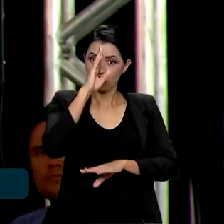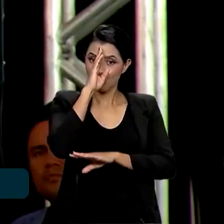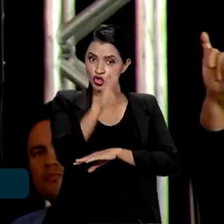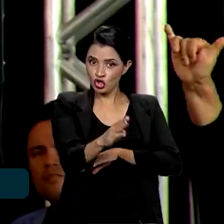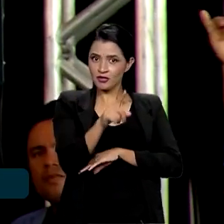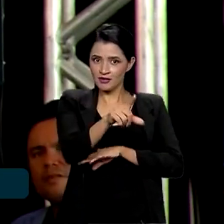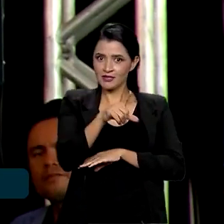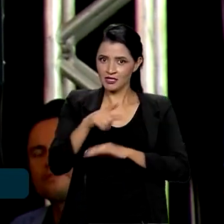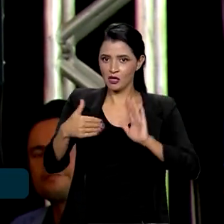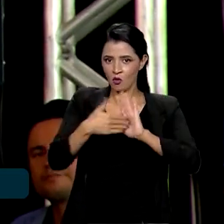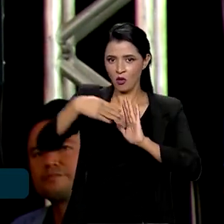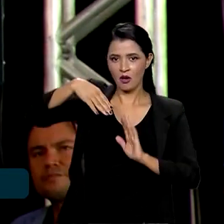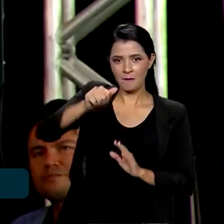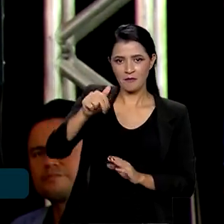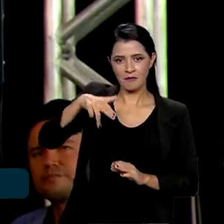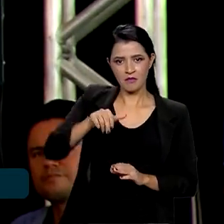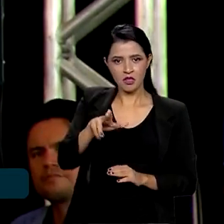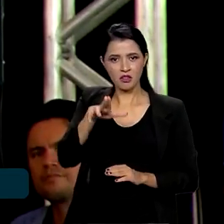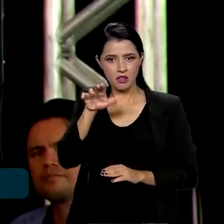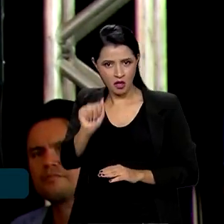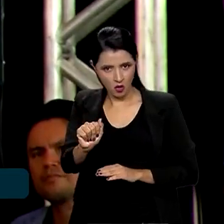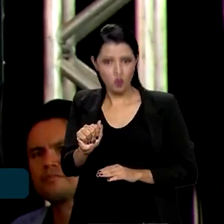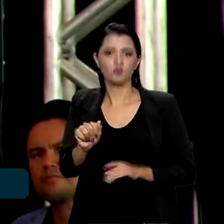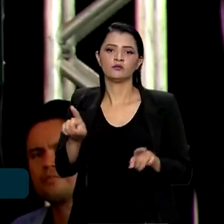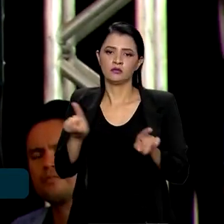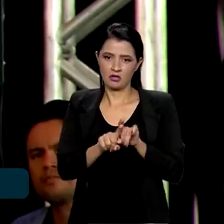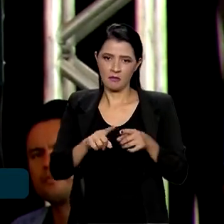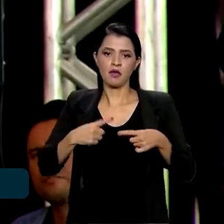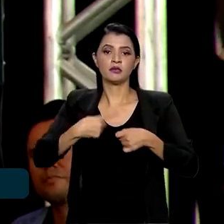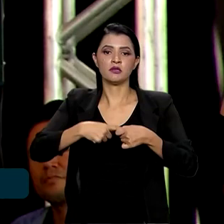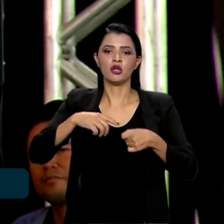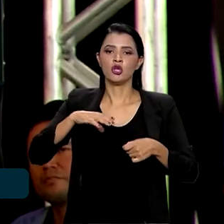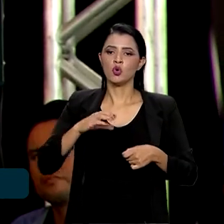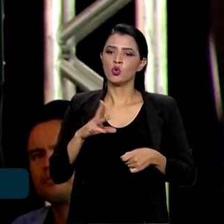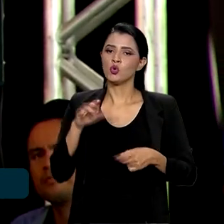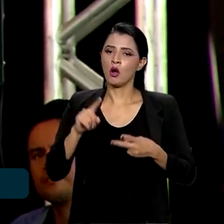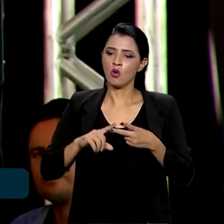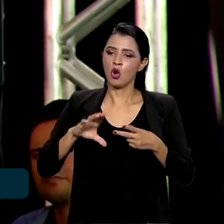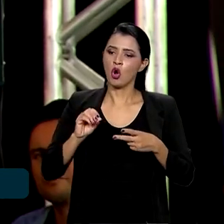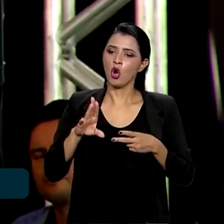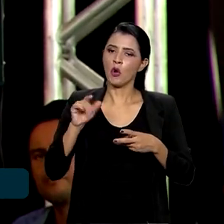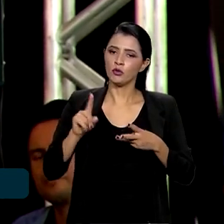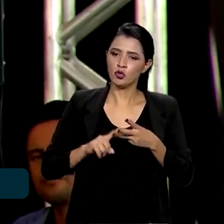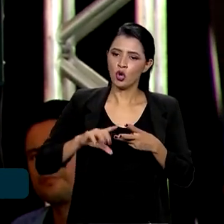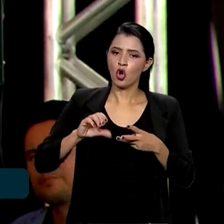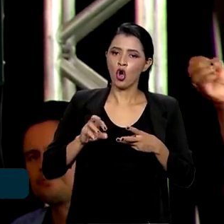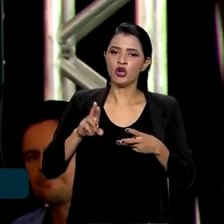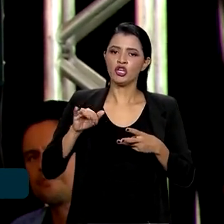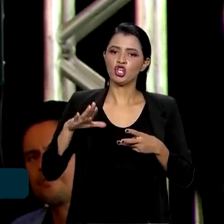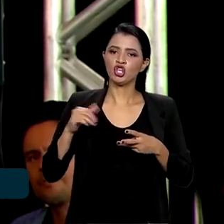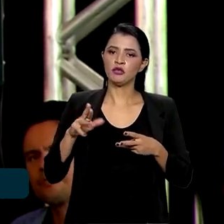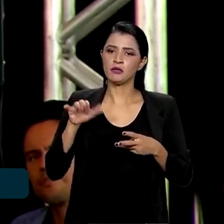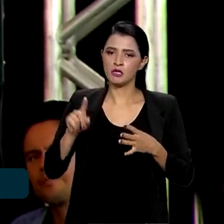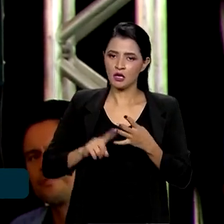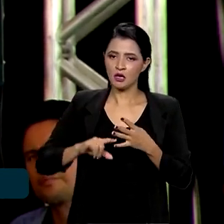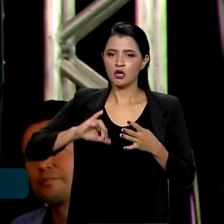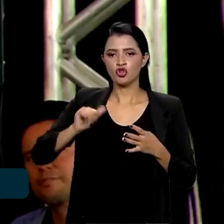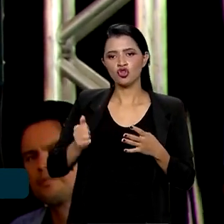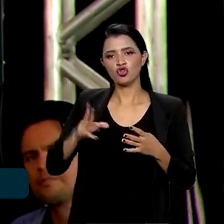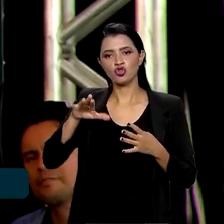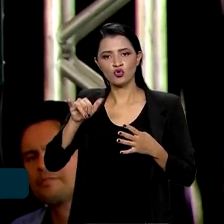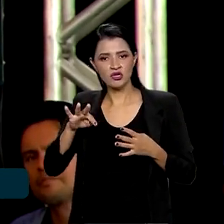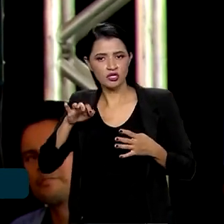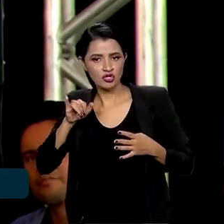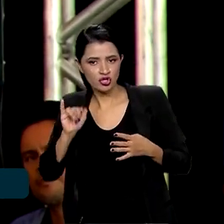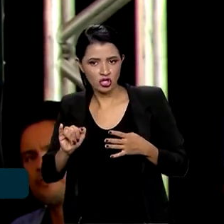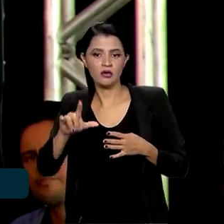até Manaus, passando por Curuá, Óbidos, Oriximiná, Juruti e Terra